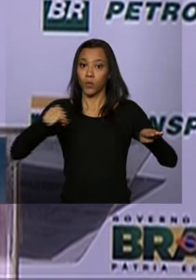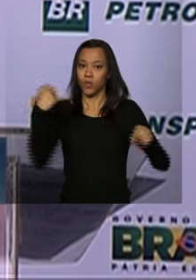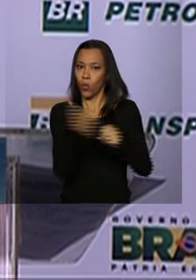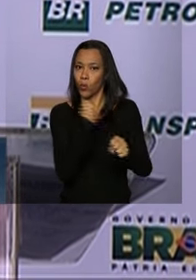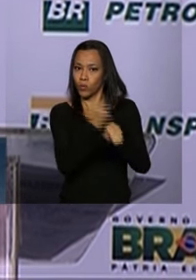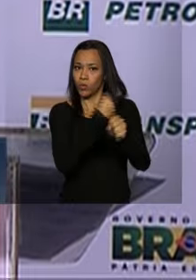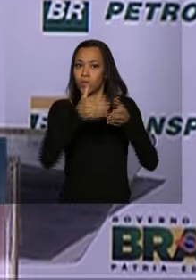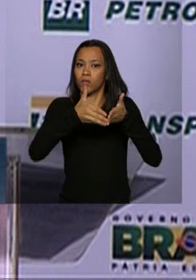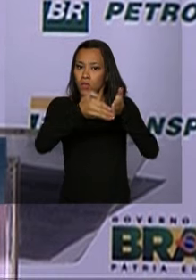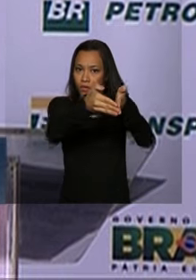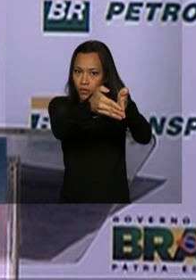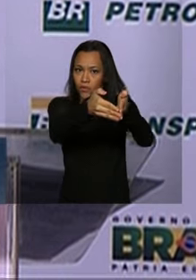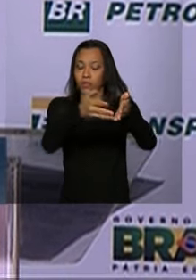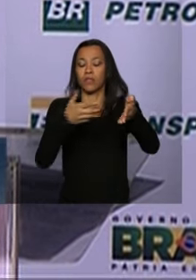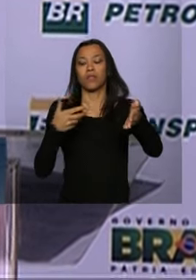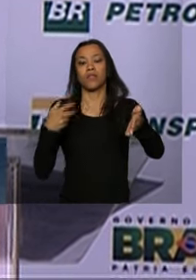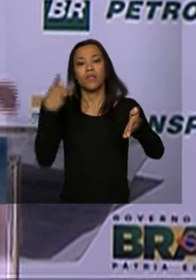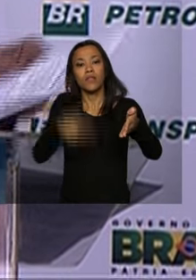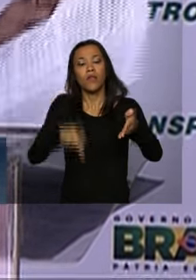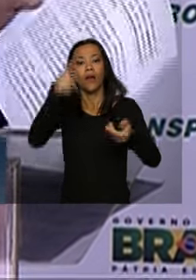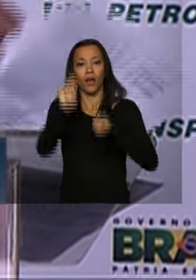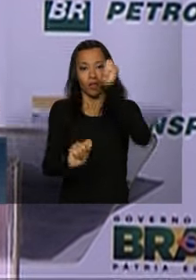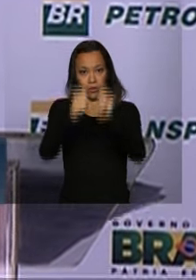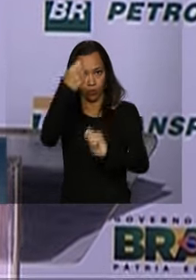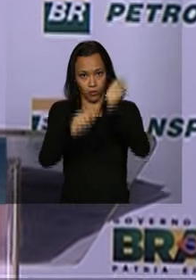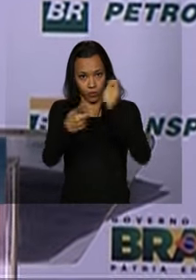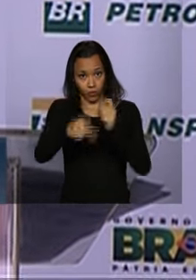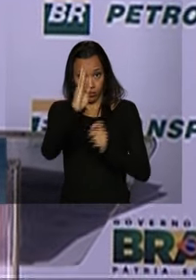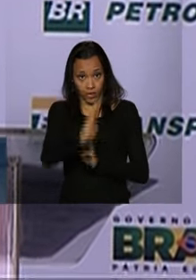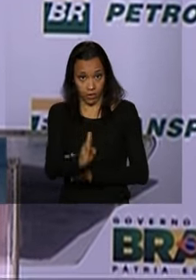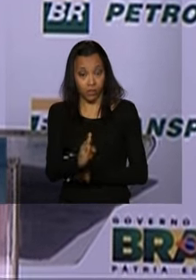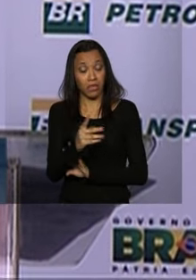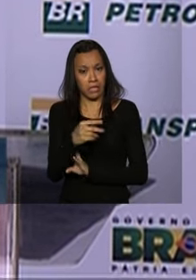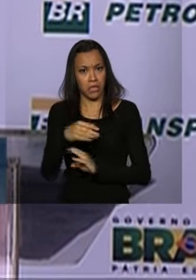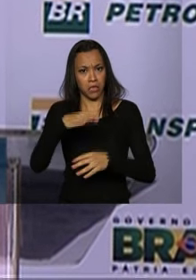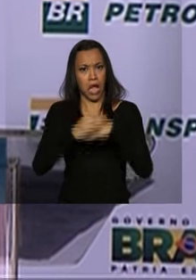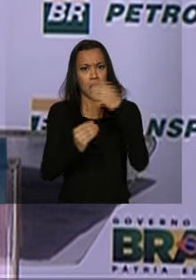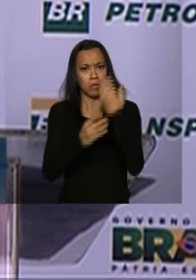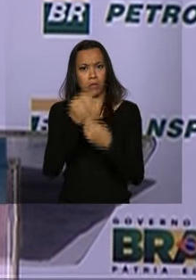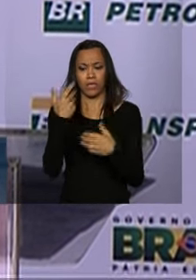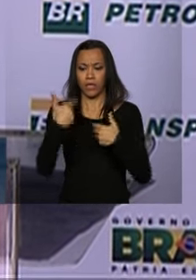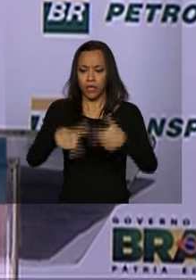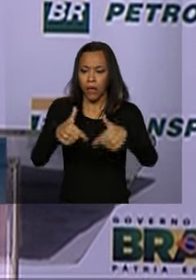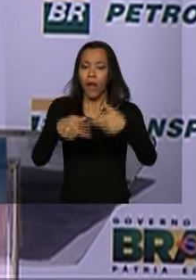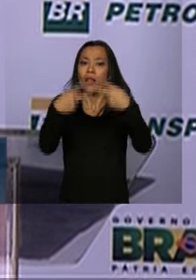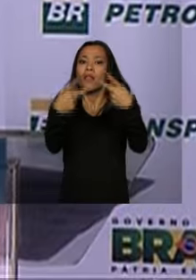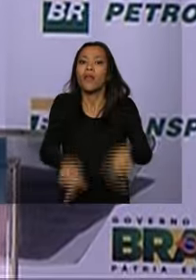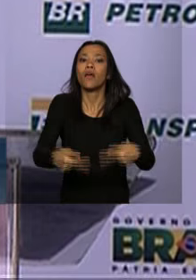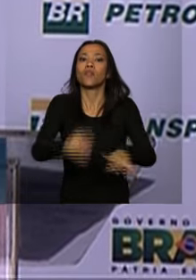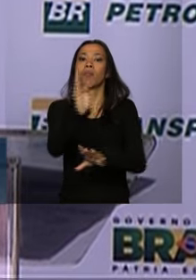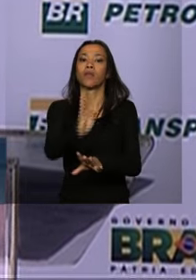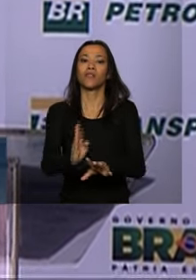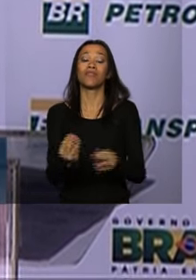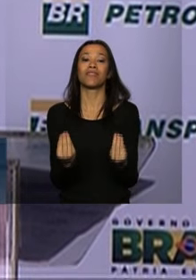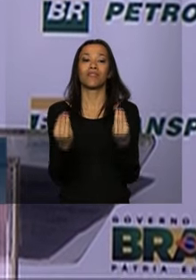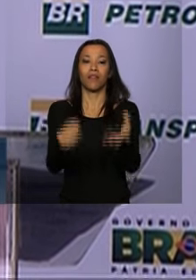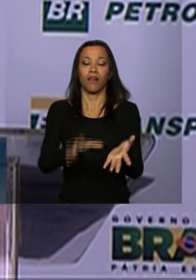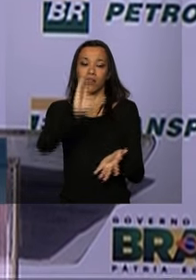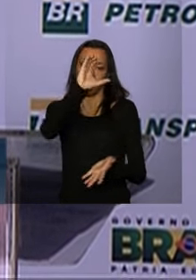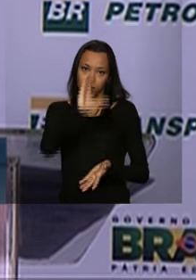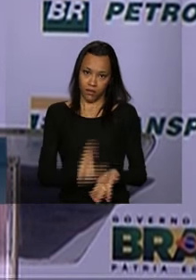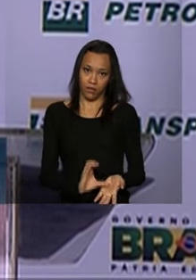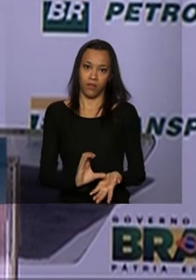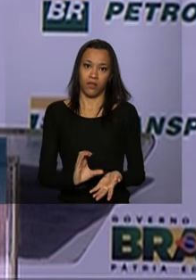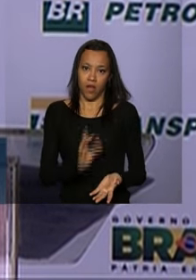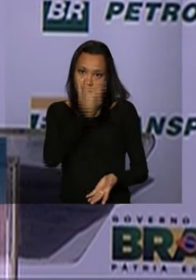sua própria natureza de empreendimento, de mão de obra intensiva, promove a ação de cidadania ao povo que vive